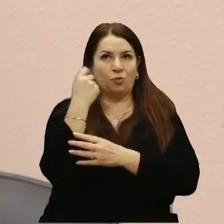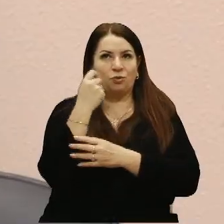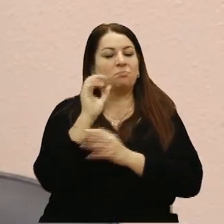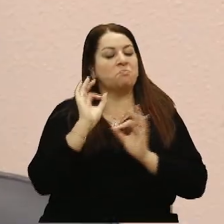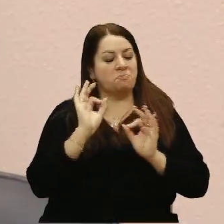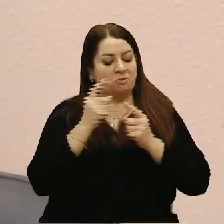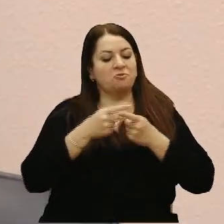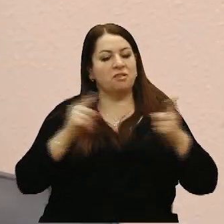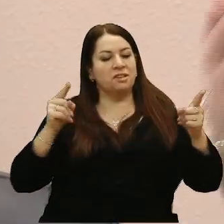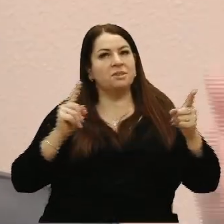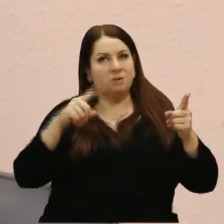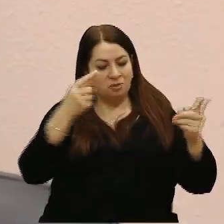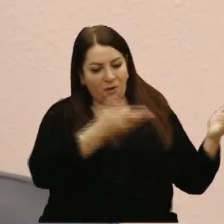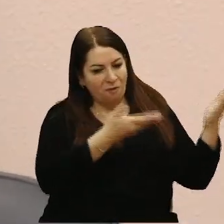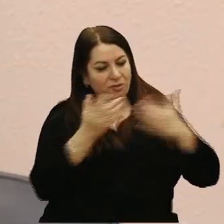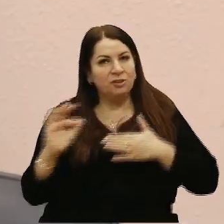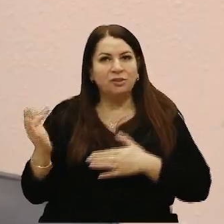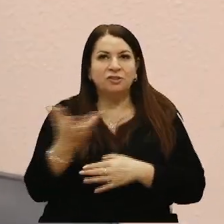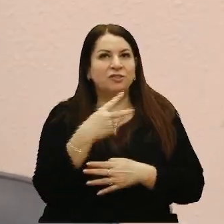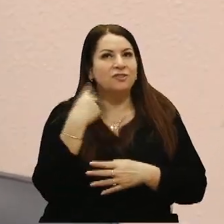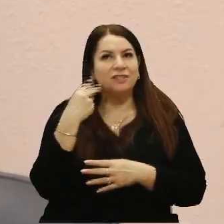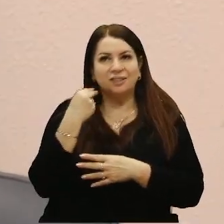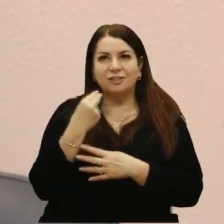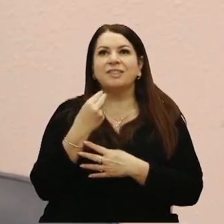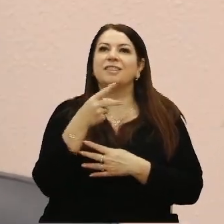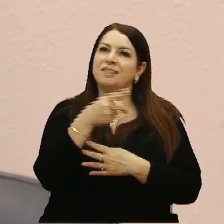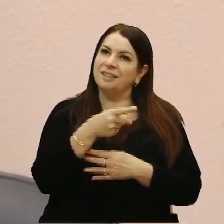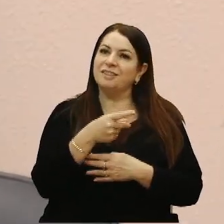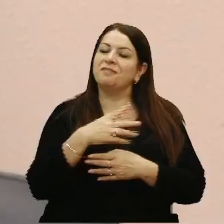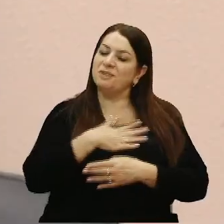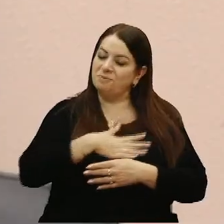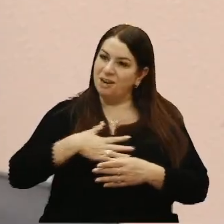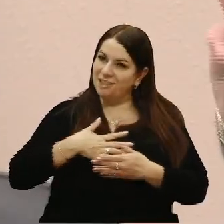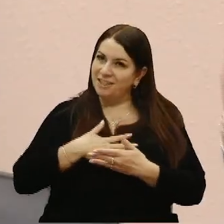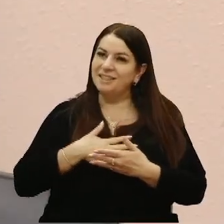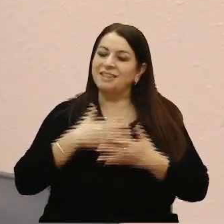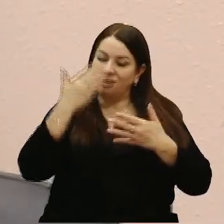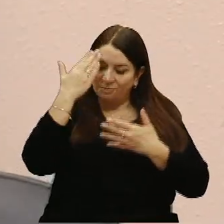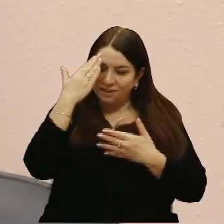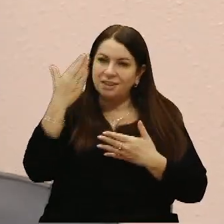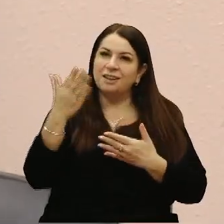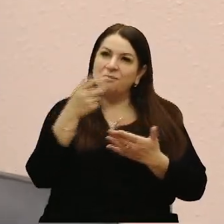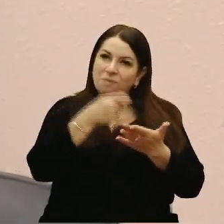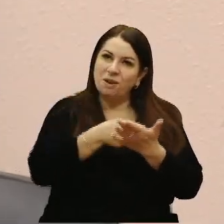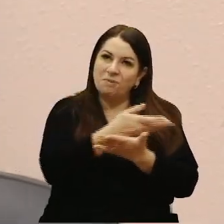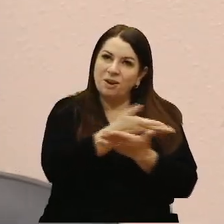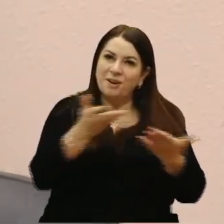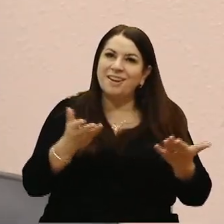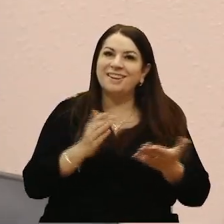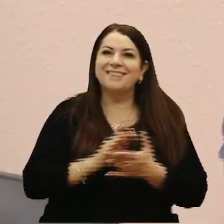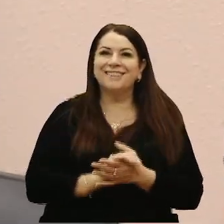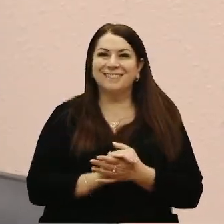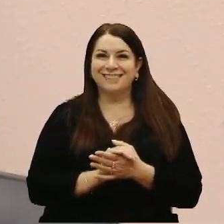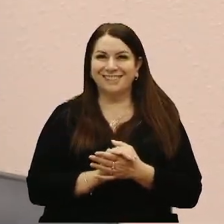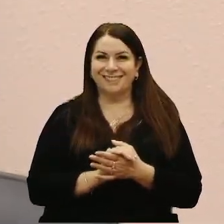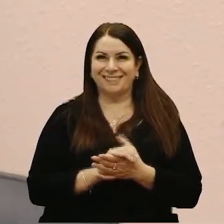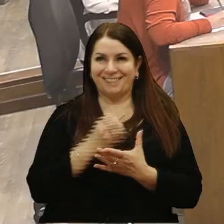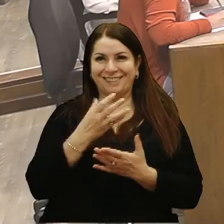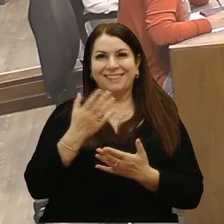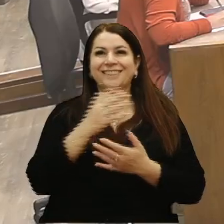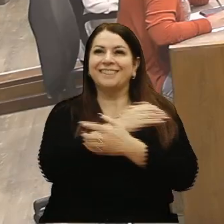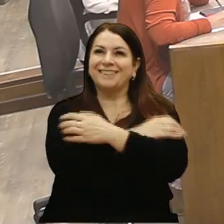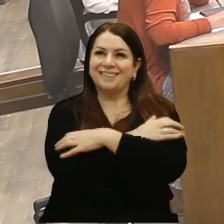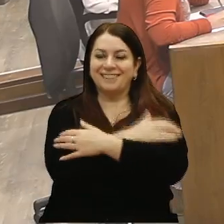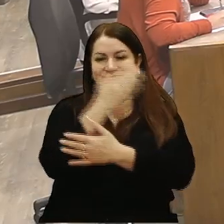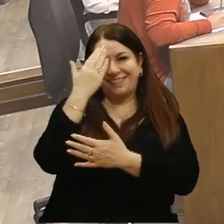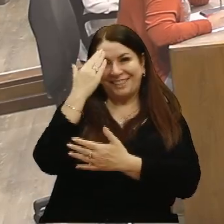senhor estenda na próxima o convite a todos os vereadores. Mas foi um prazer. Obrigado por ter pago para nós. Tudo de bom, gente. Um abraço.